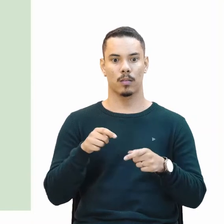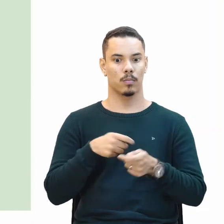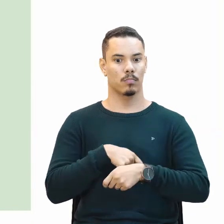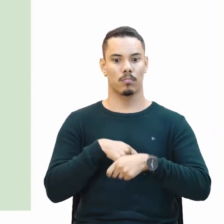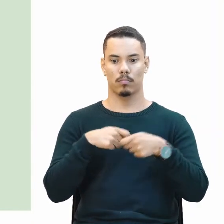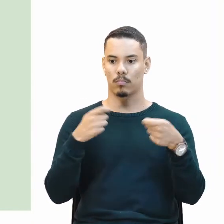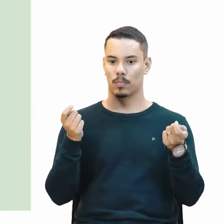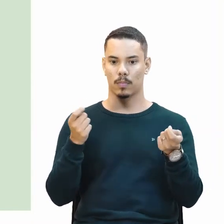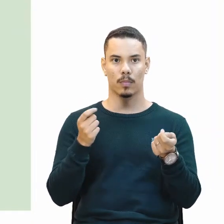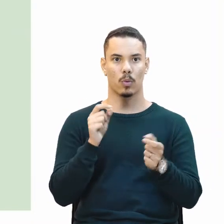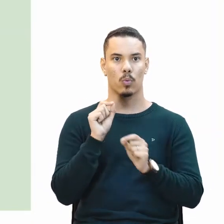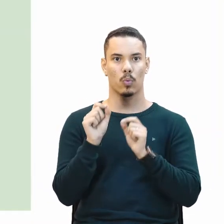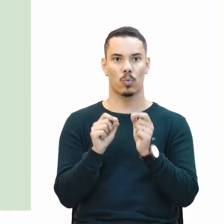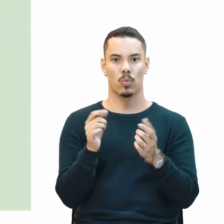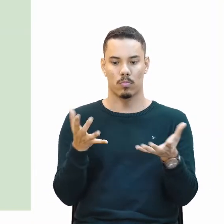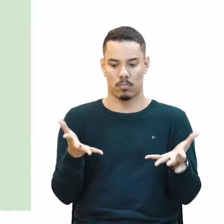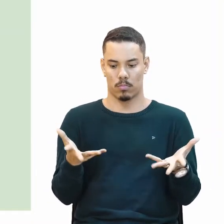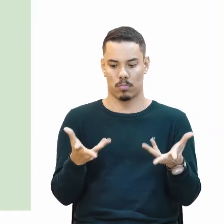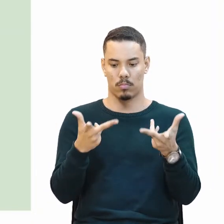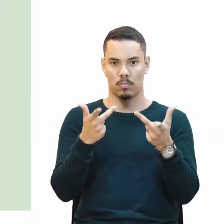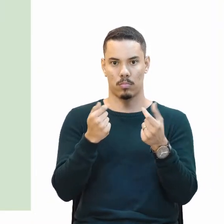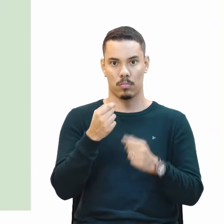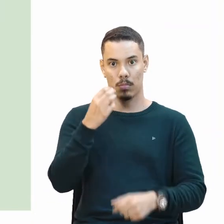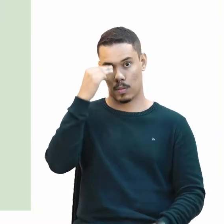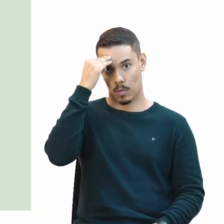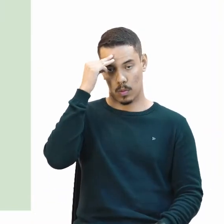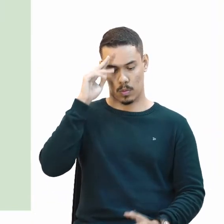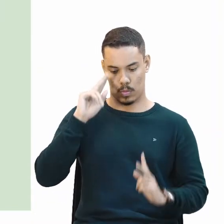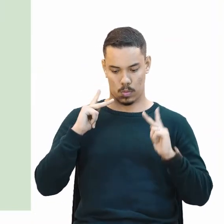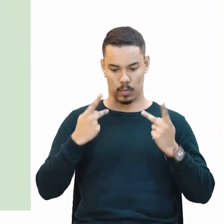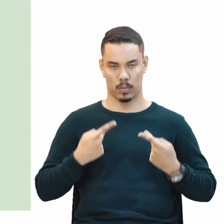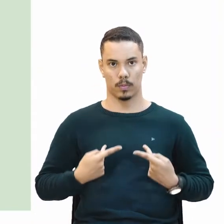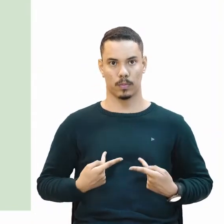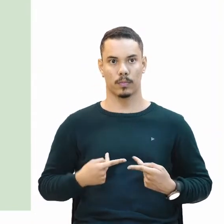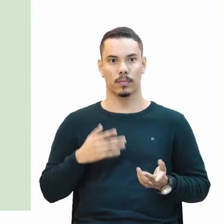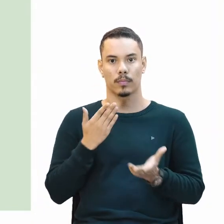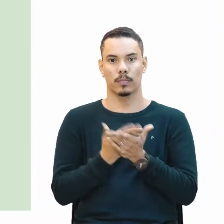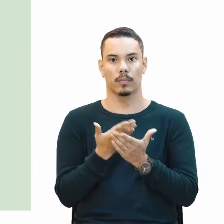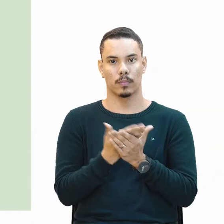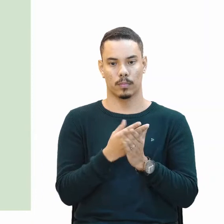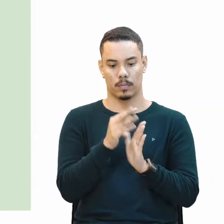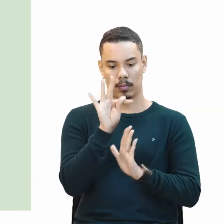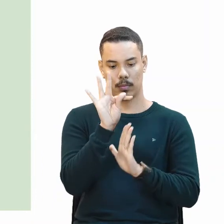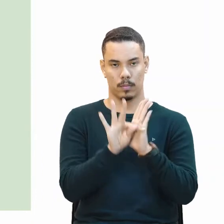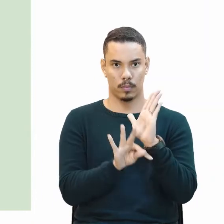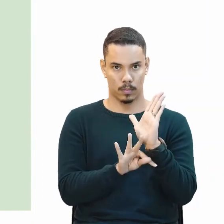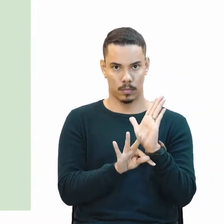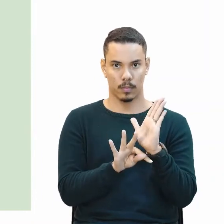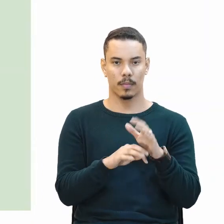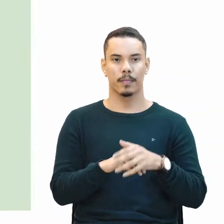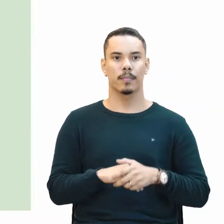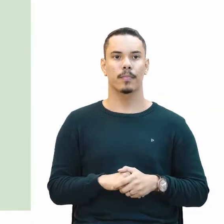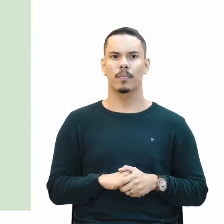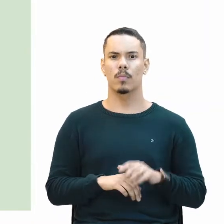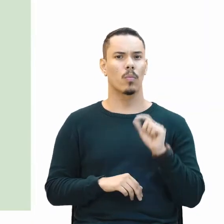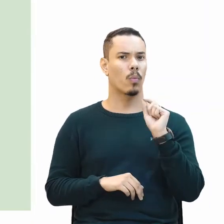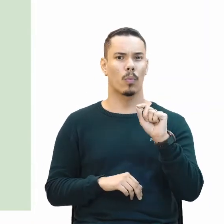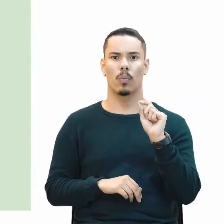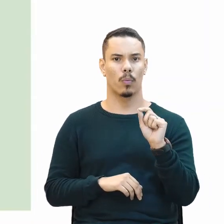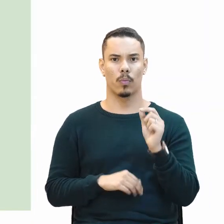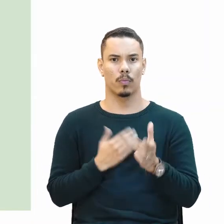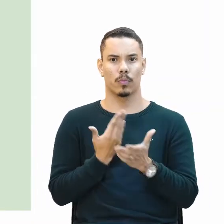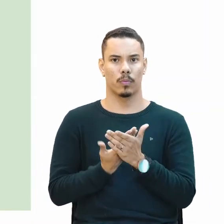para a capacitação da mente humana no estudo de um texto. Então, o que se estudava no